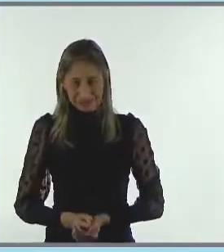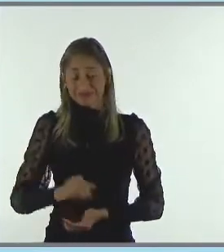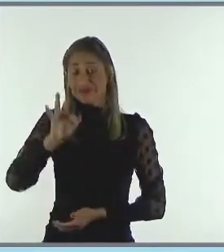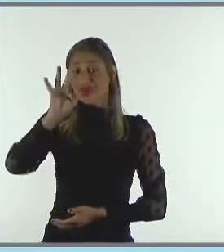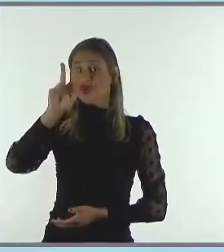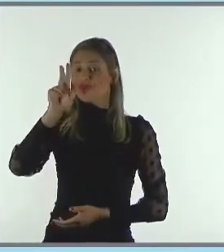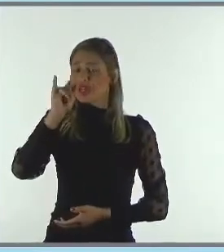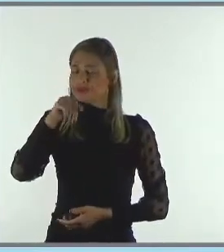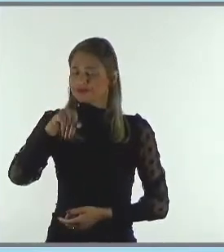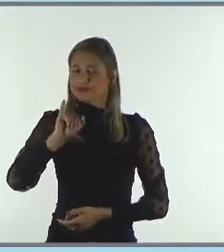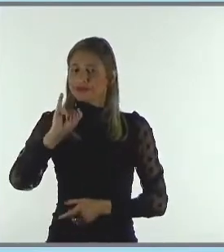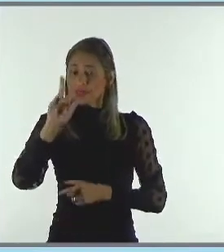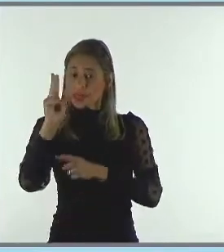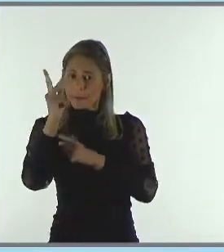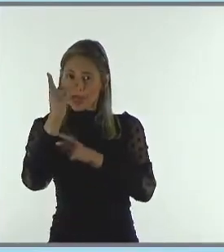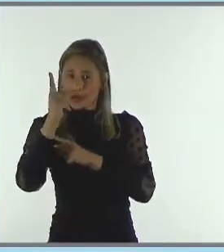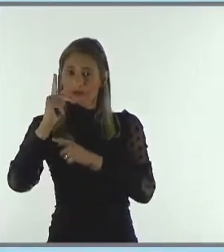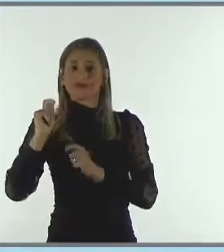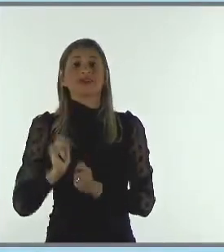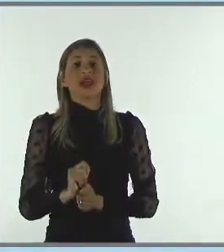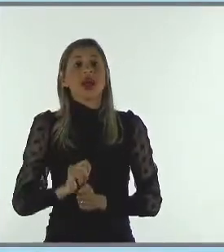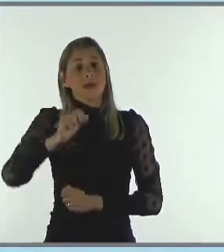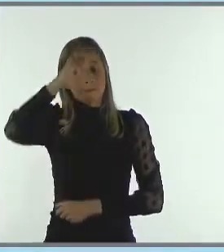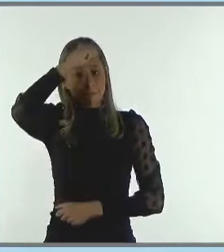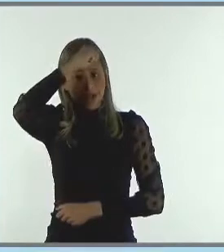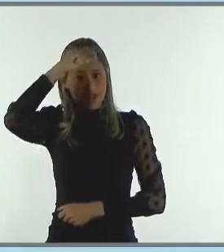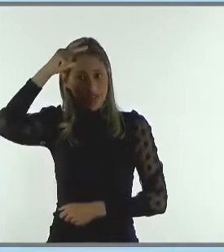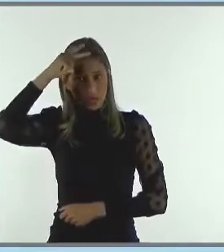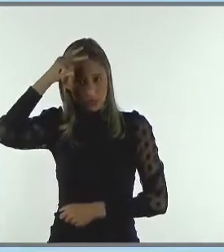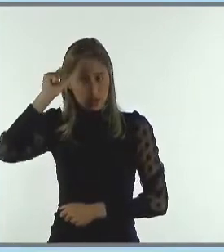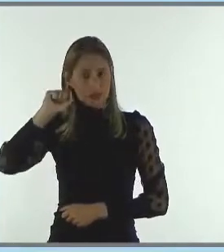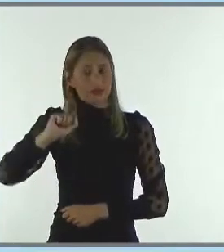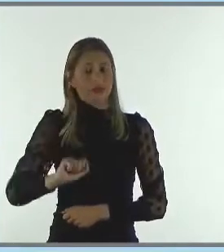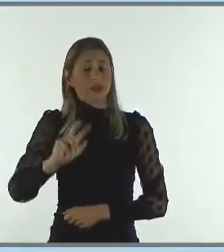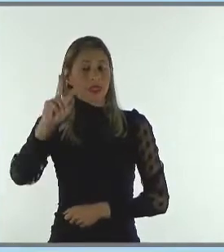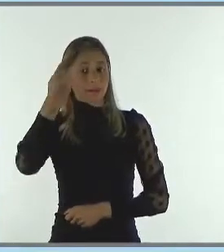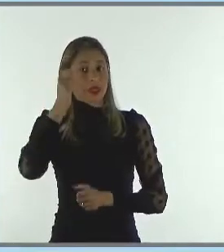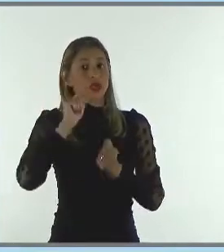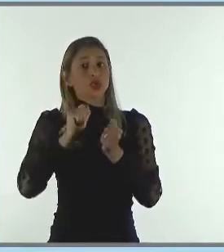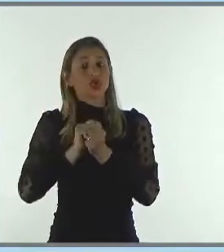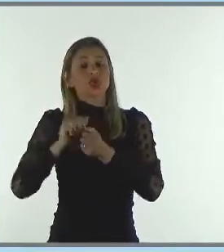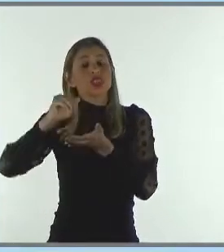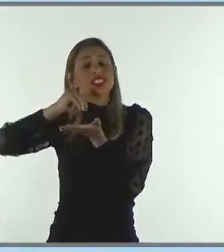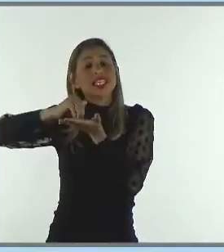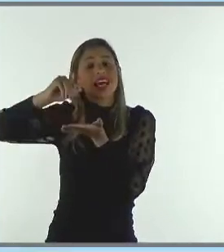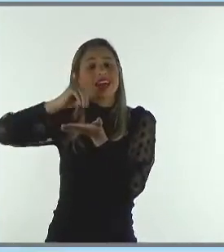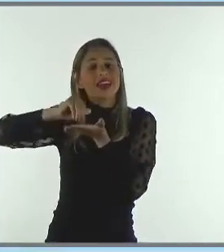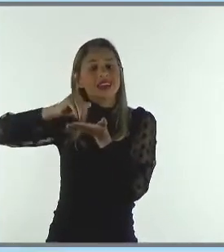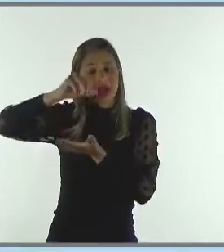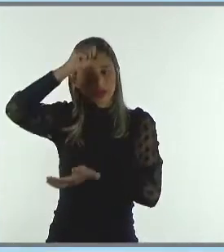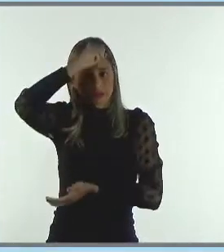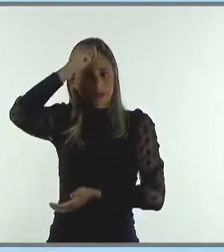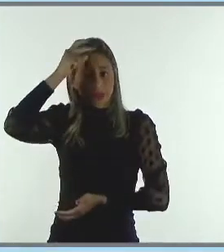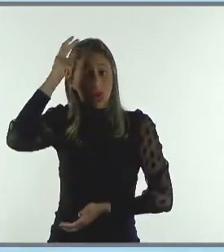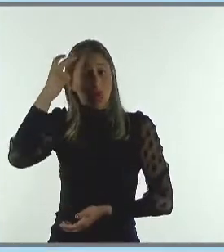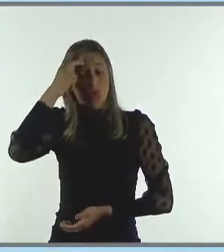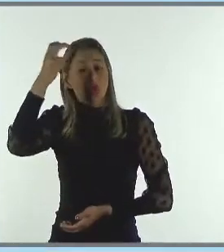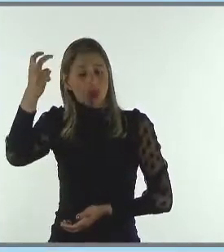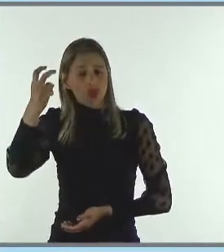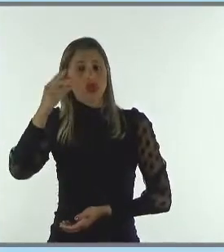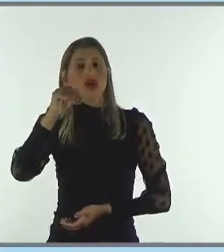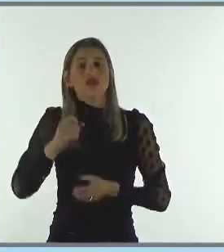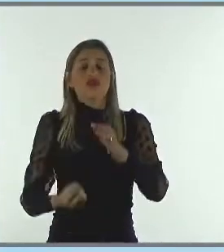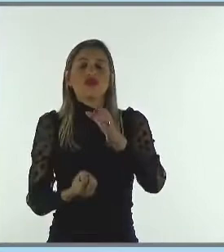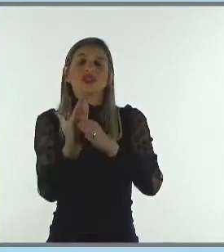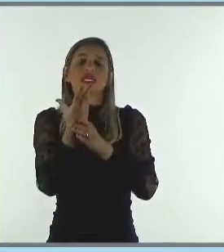BH é uma realização da Prefeitura de Belo Horizonte por meio da Secretaria Municipal de Cultura e Fundação Municipal